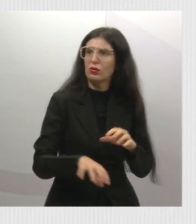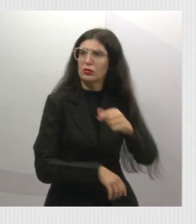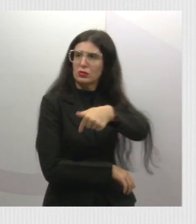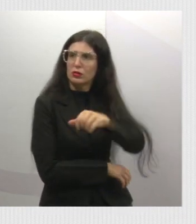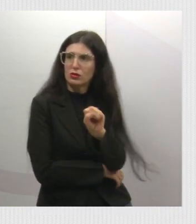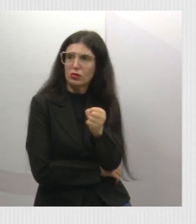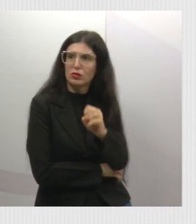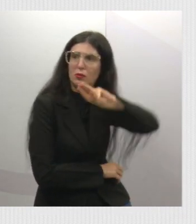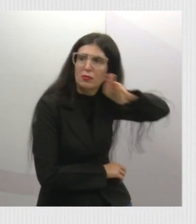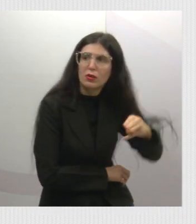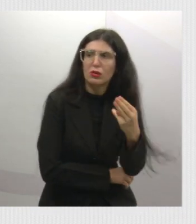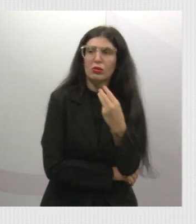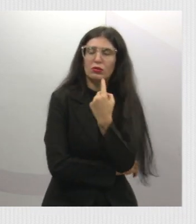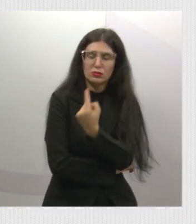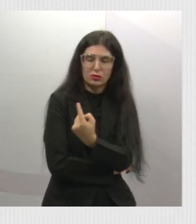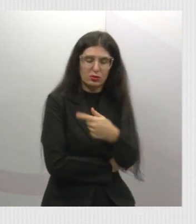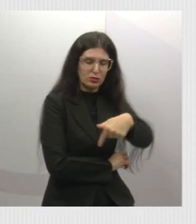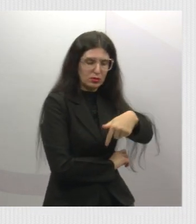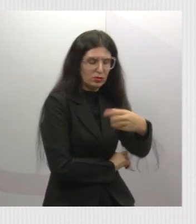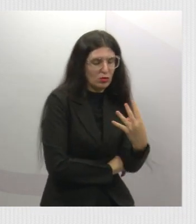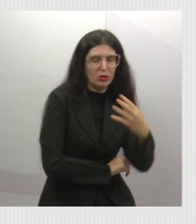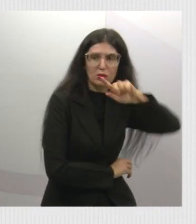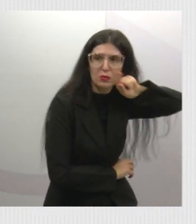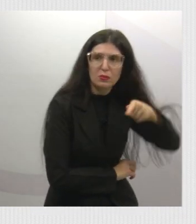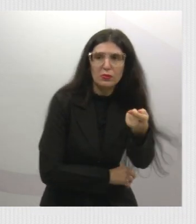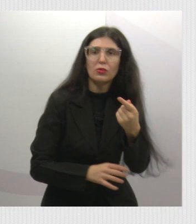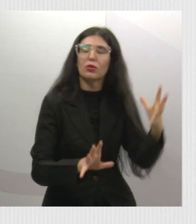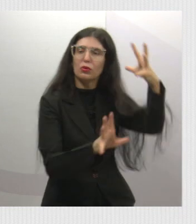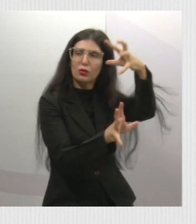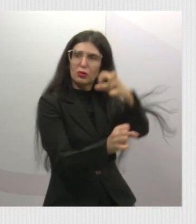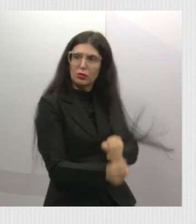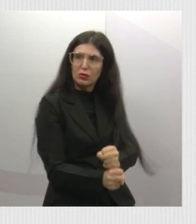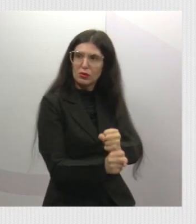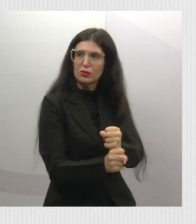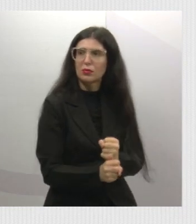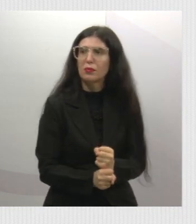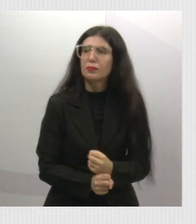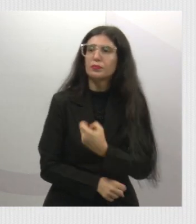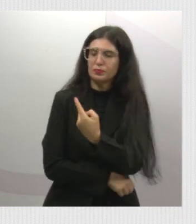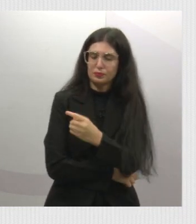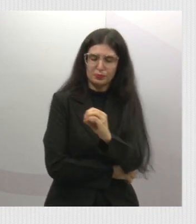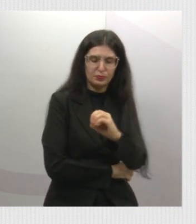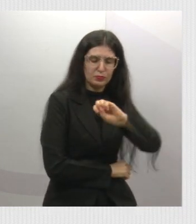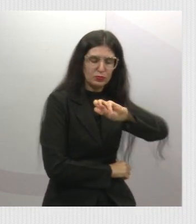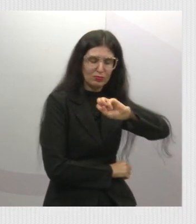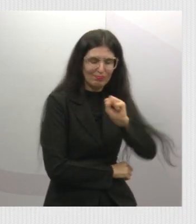78.174.000. Onde a somatória dessas deduções temos um montante de